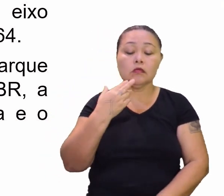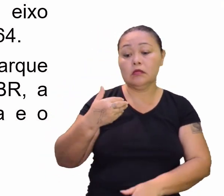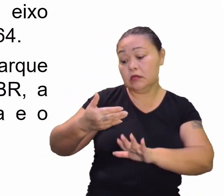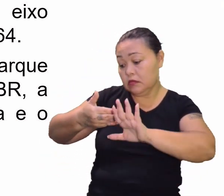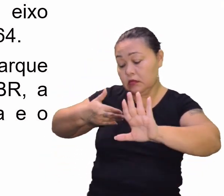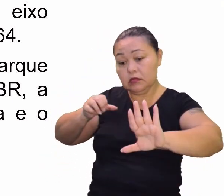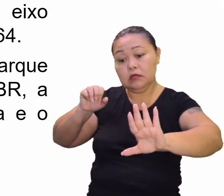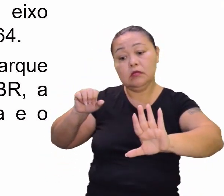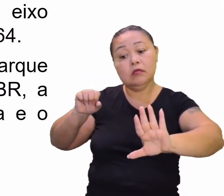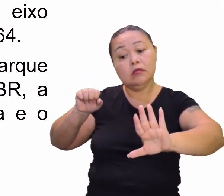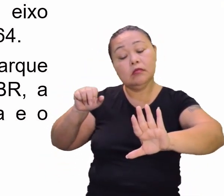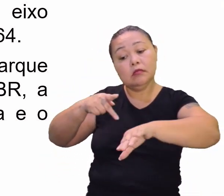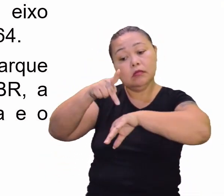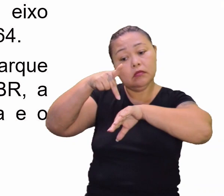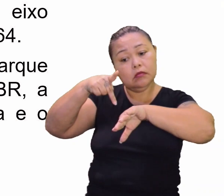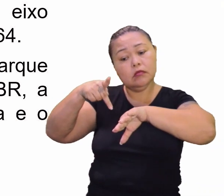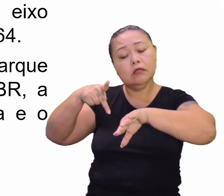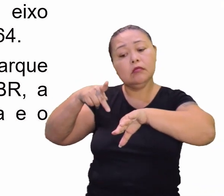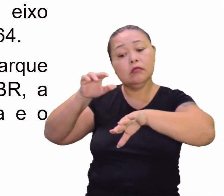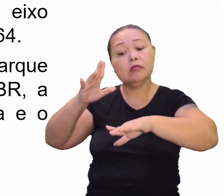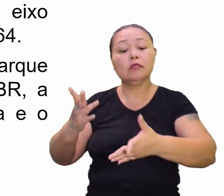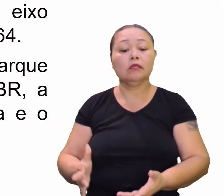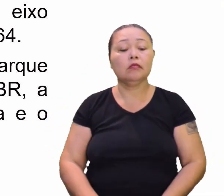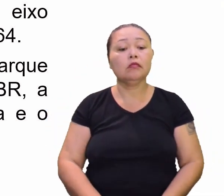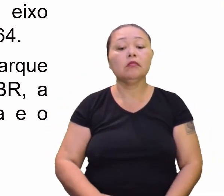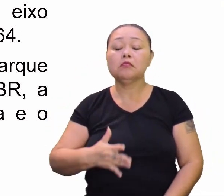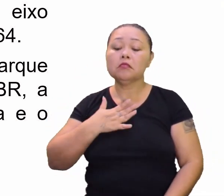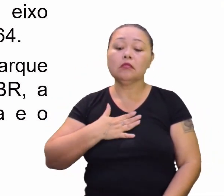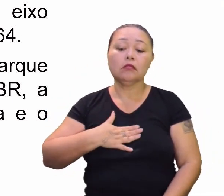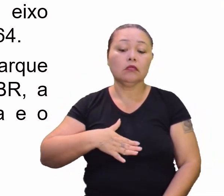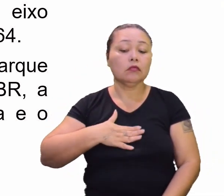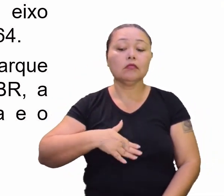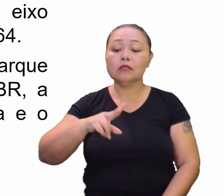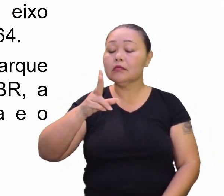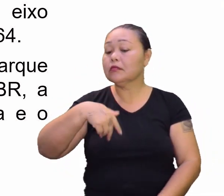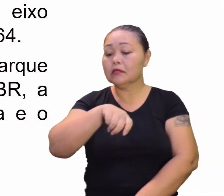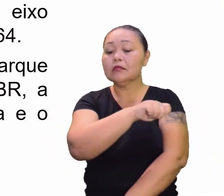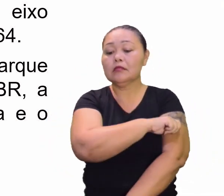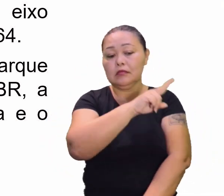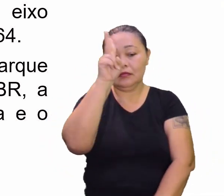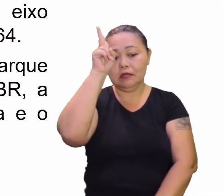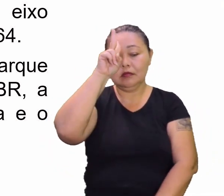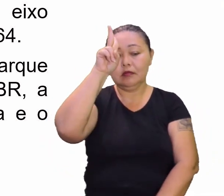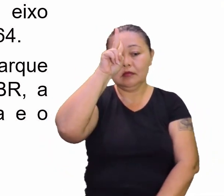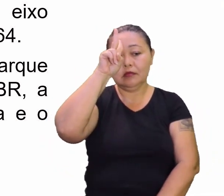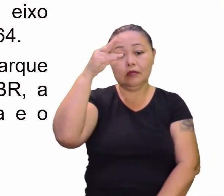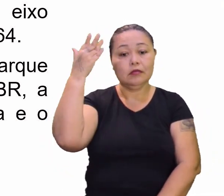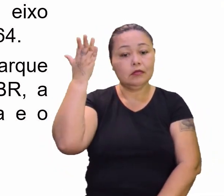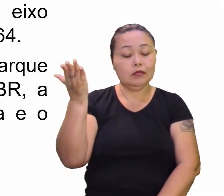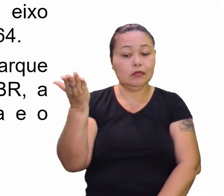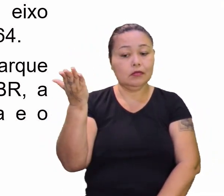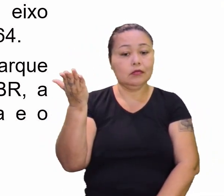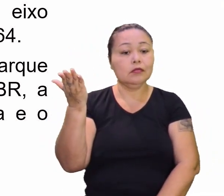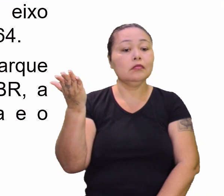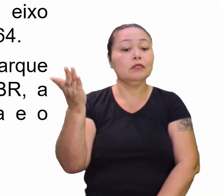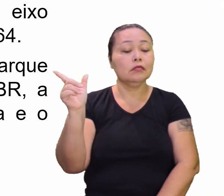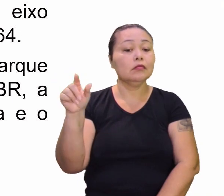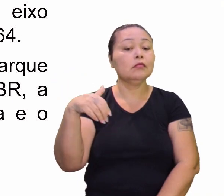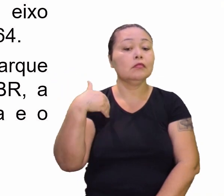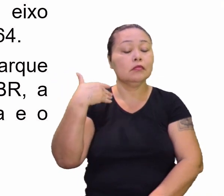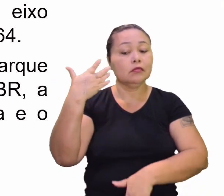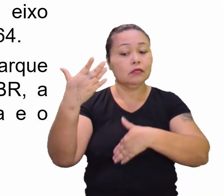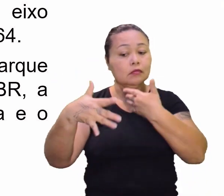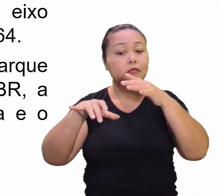entre Rondônia e o restante do país. E aí, Rogério? Tranquilo, né? O aluno vai lembrar, né? Vai. Na hora. Vai lembrar